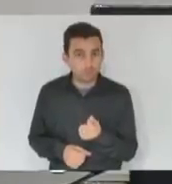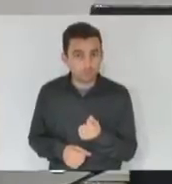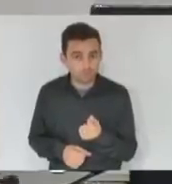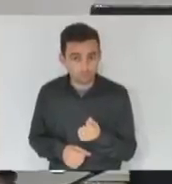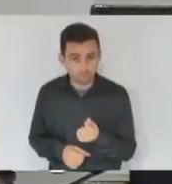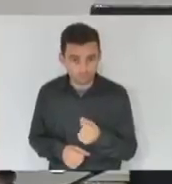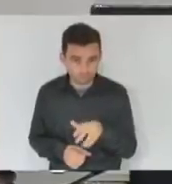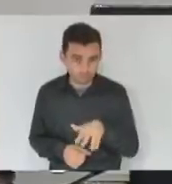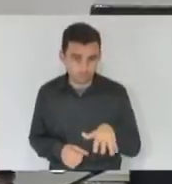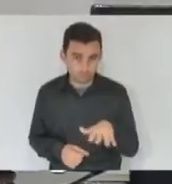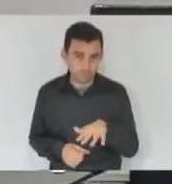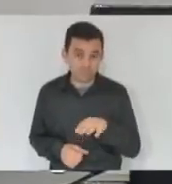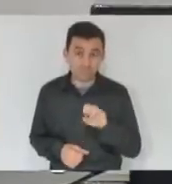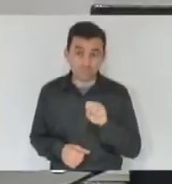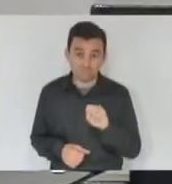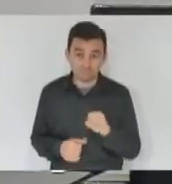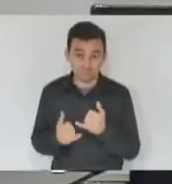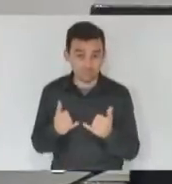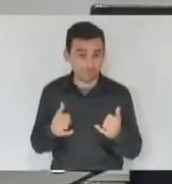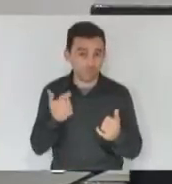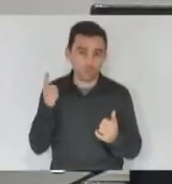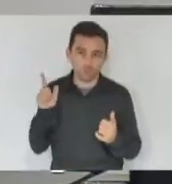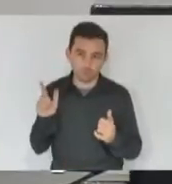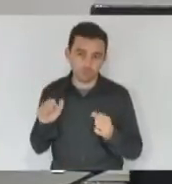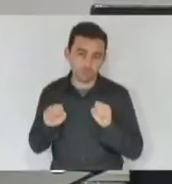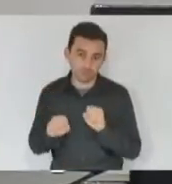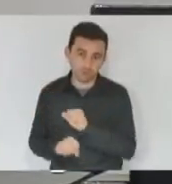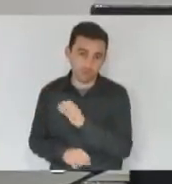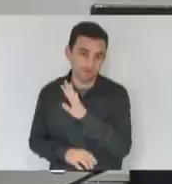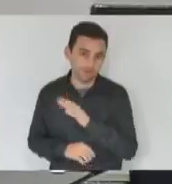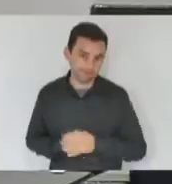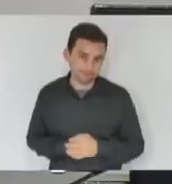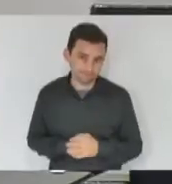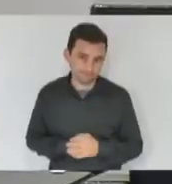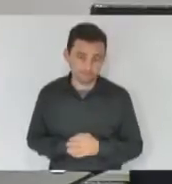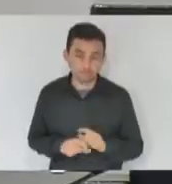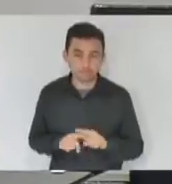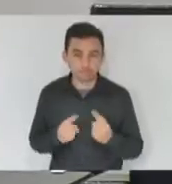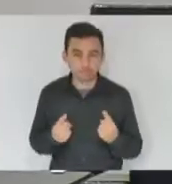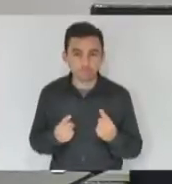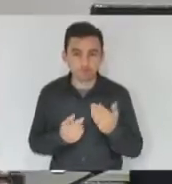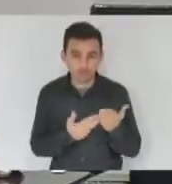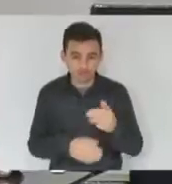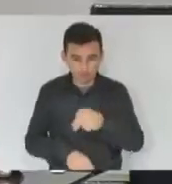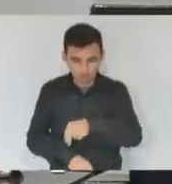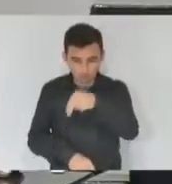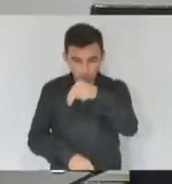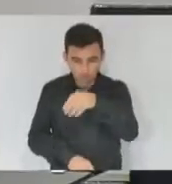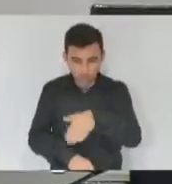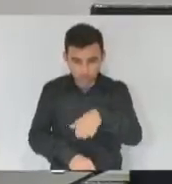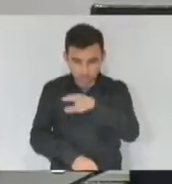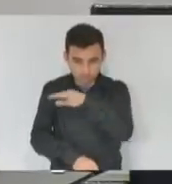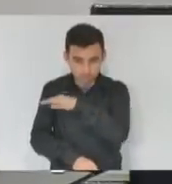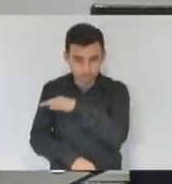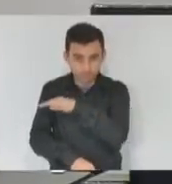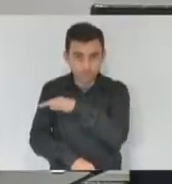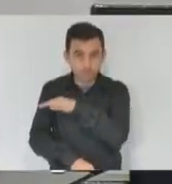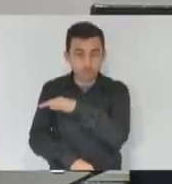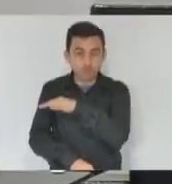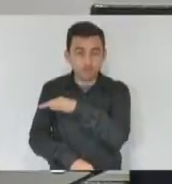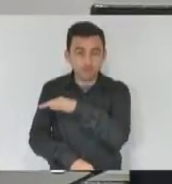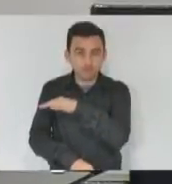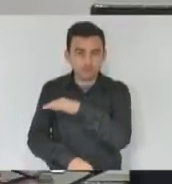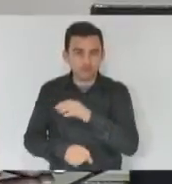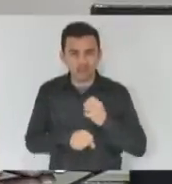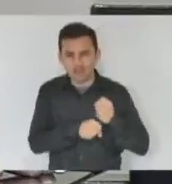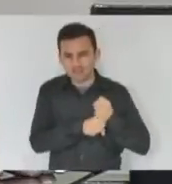a energia fosse outra. O Planalto Norte, ao longo dos anos, deputado Fernando